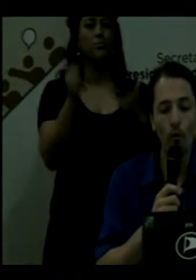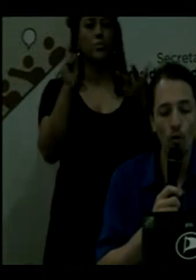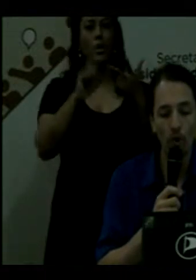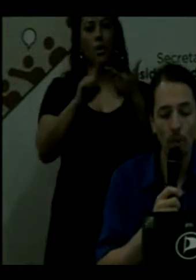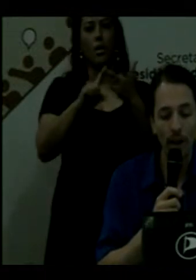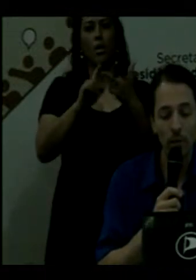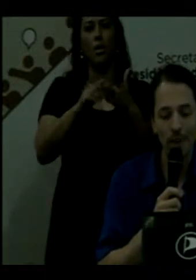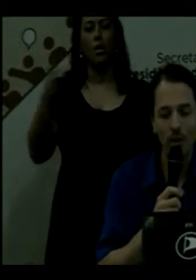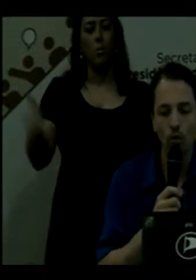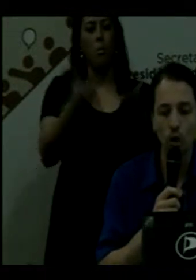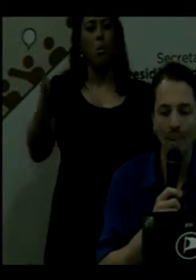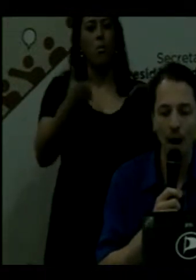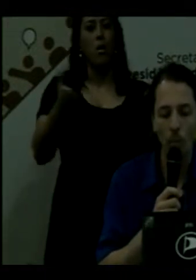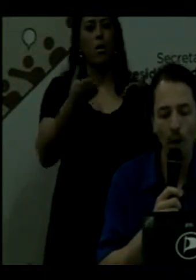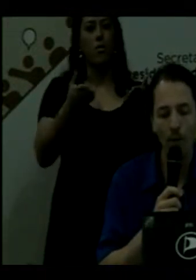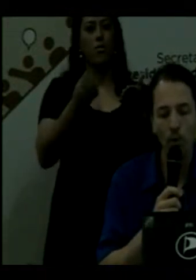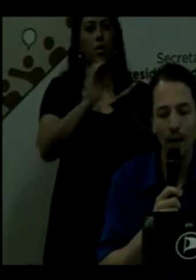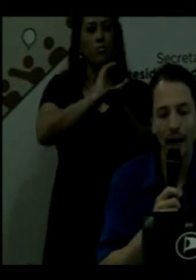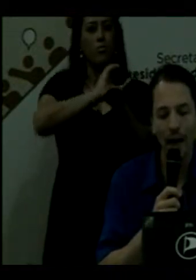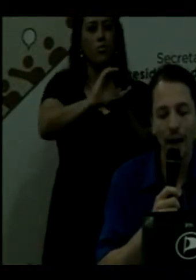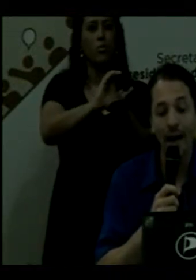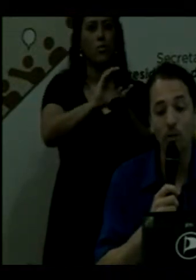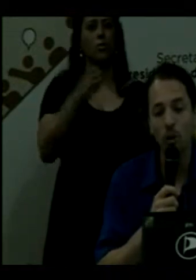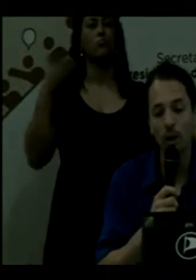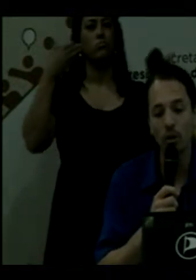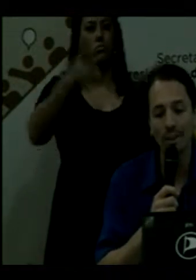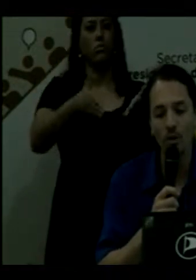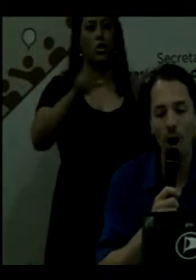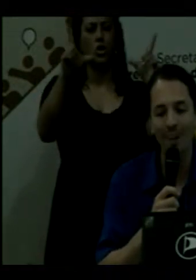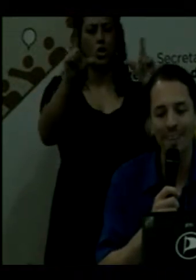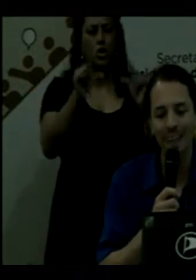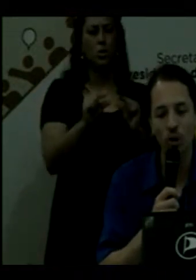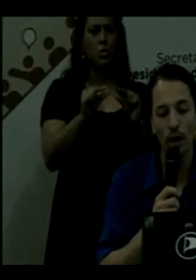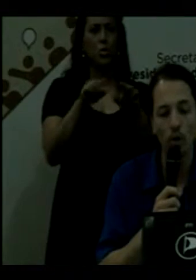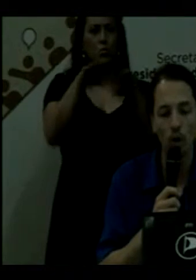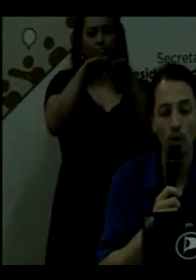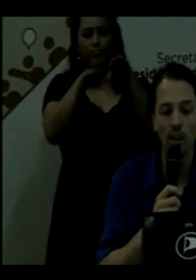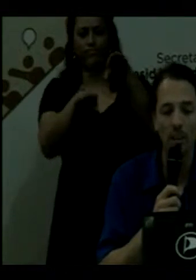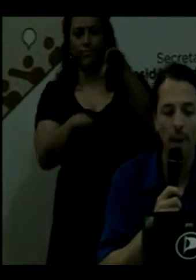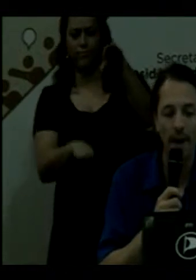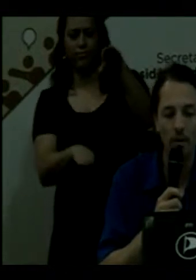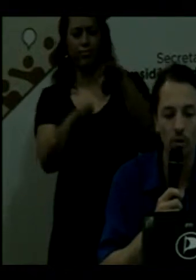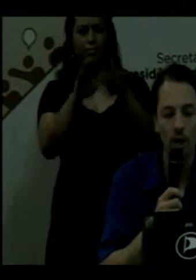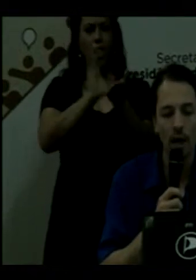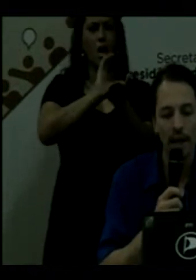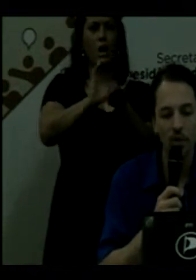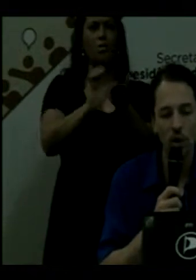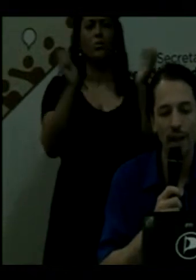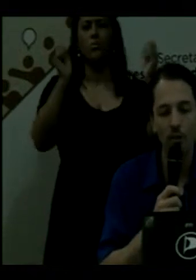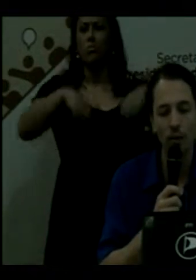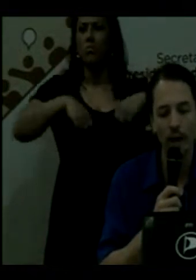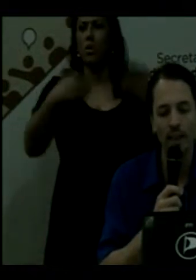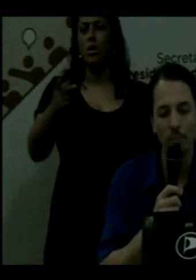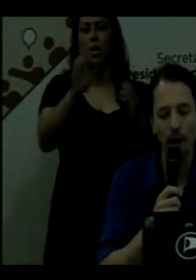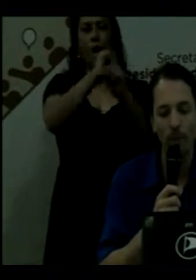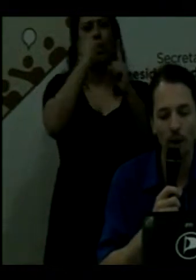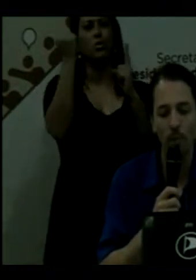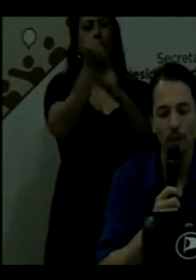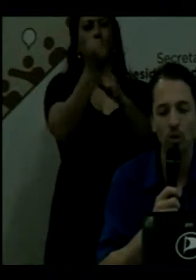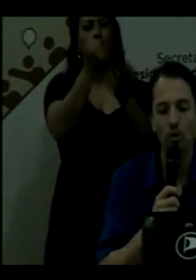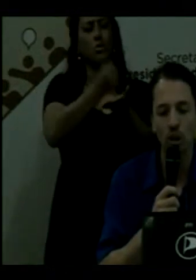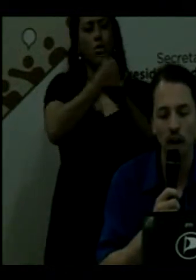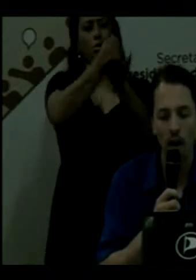Promover um fundo de participação social para buscar reduzir o desigual acesso a recursos e meios que a sociedade oferece